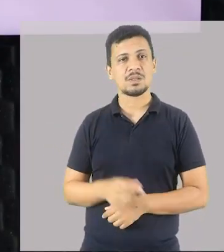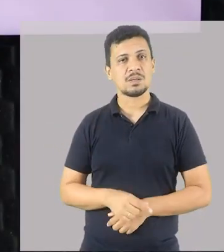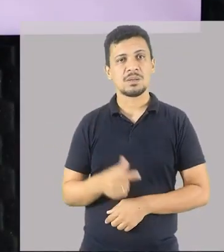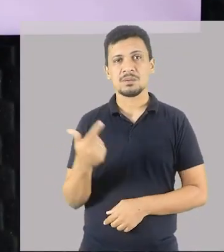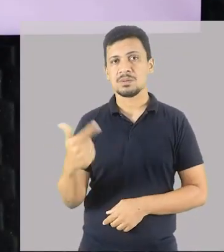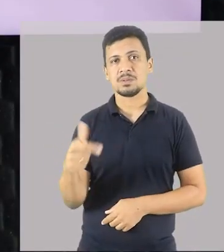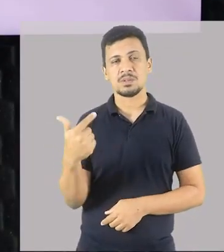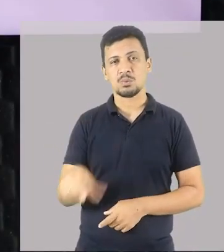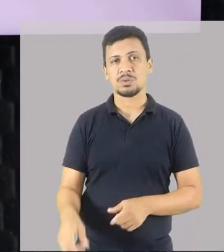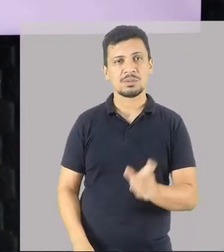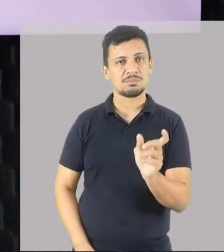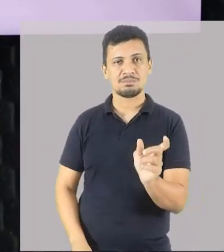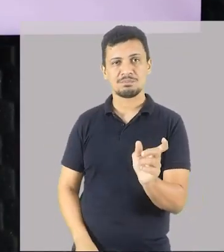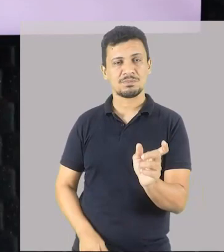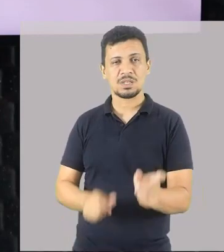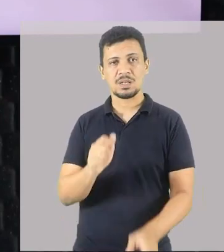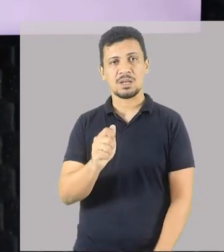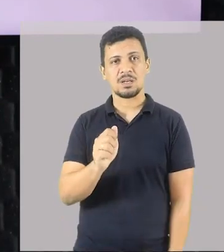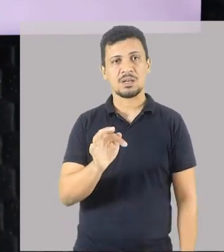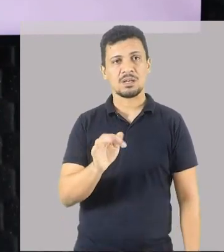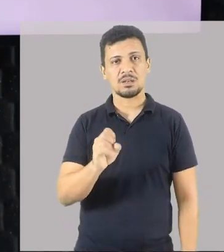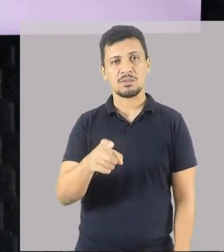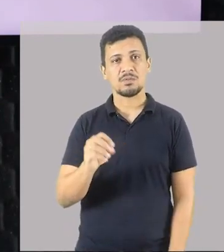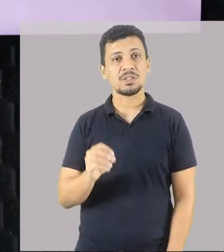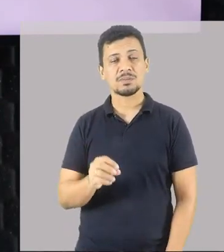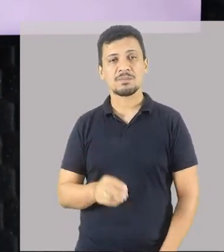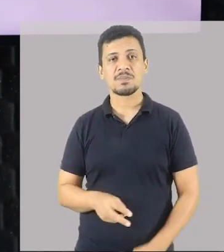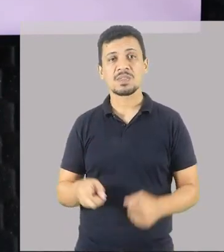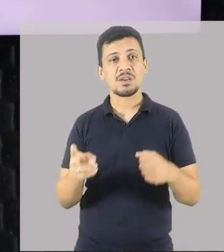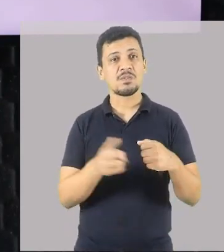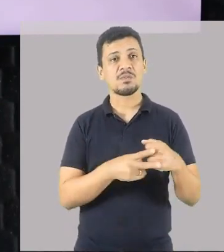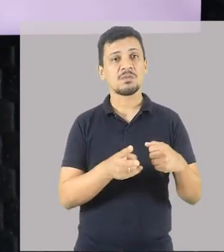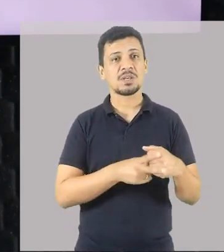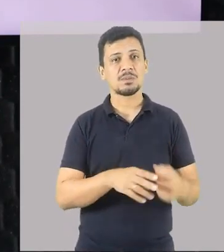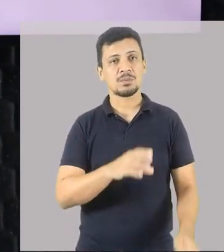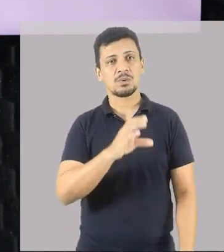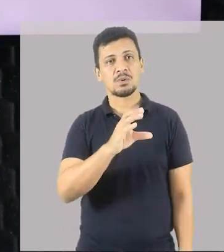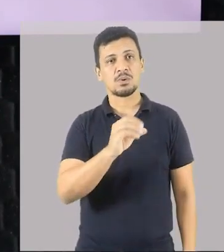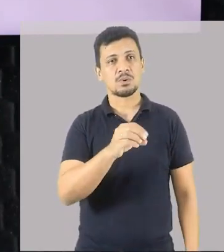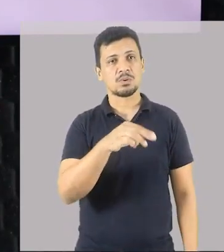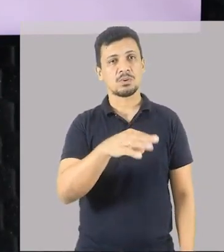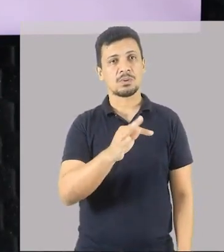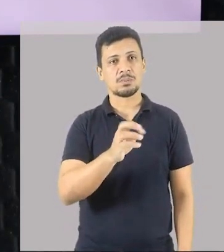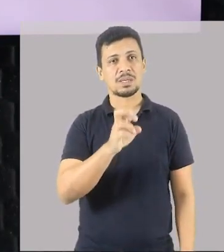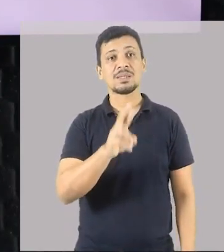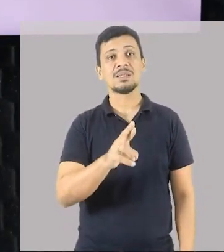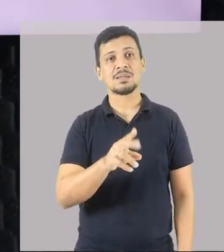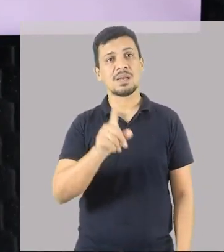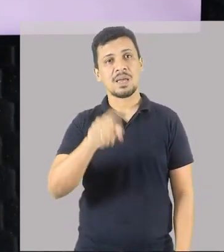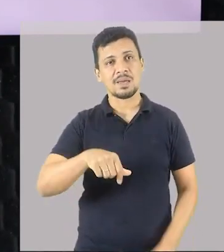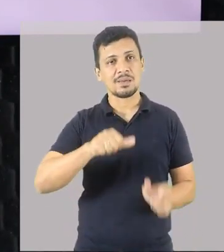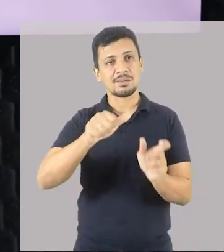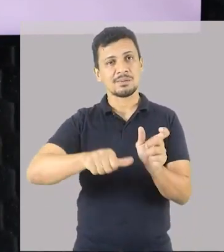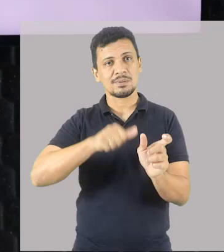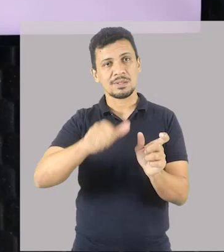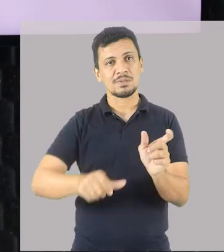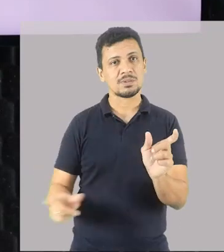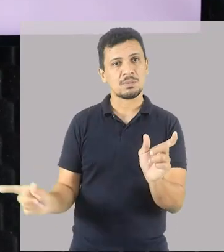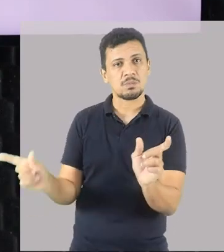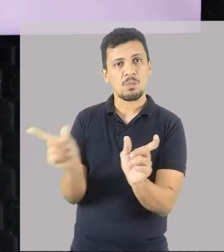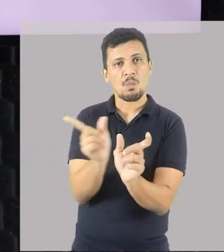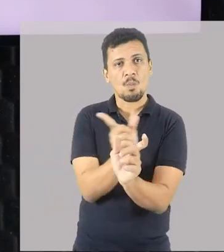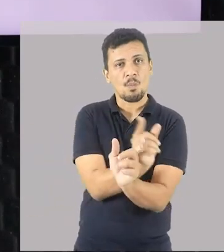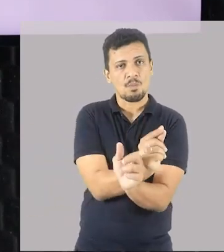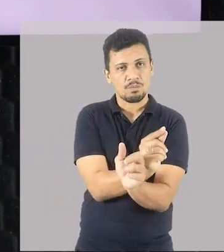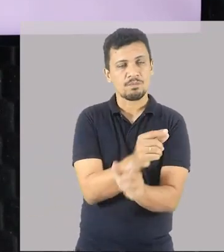de afixo. A palavra combate, ela vem do verbo combater. É uma derivação regressiva. Eu tenho